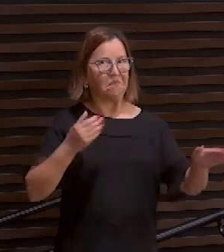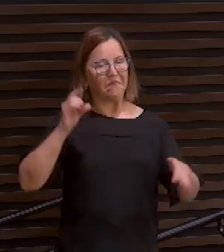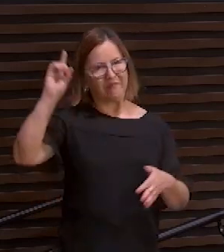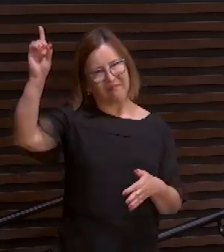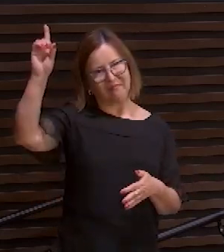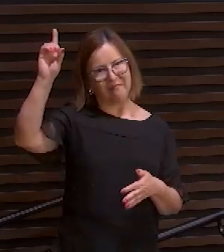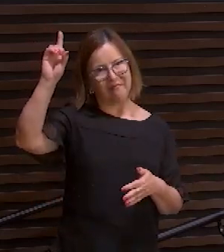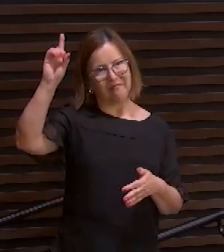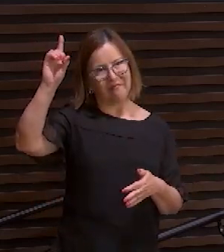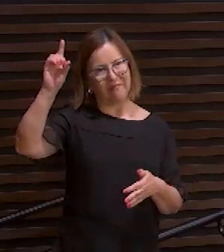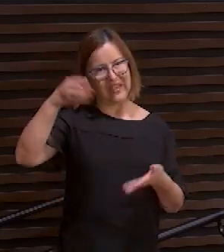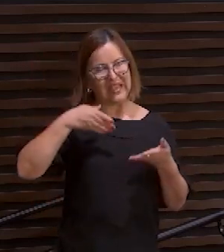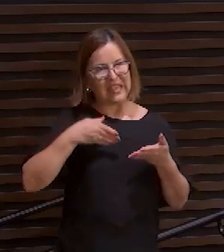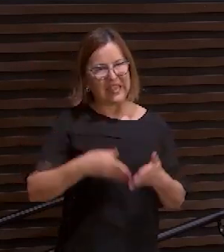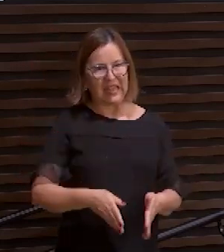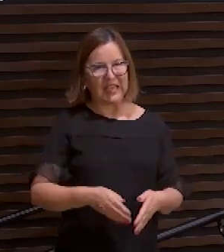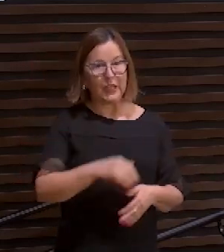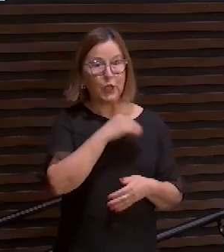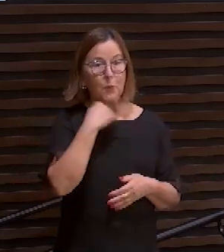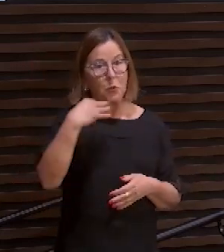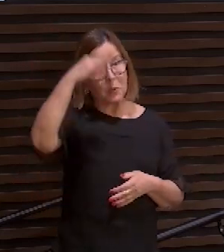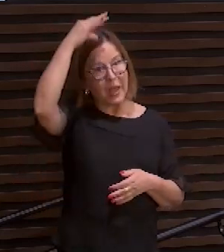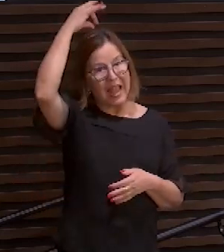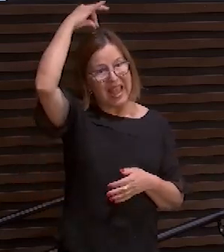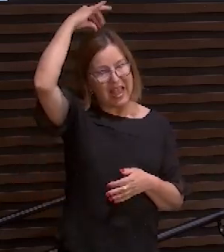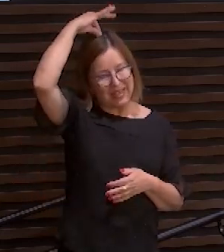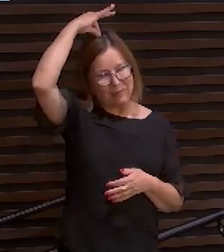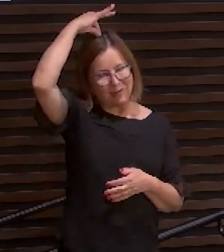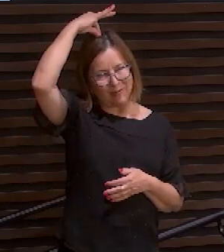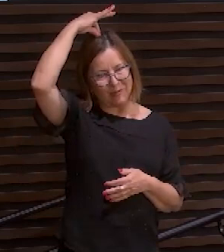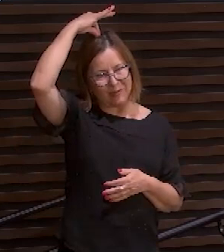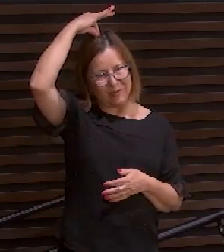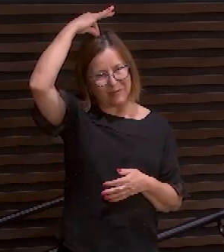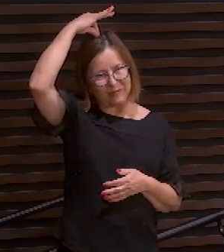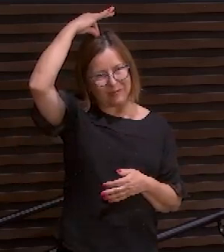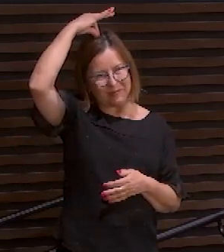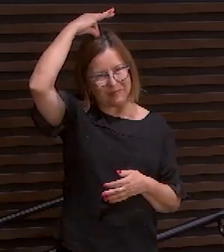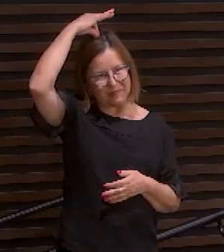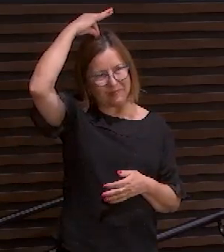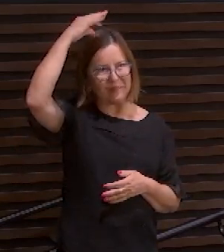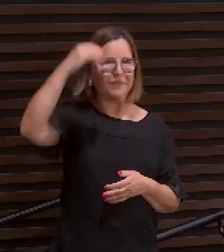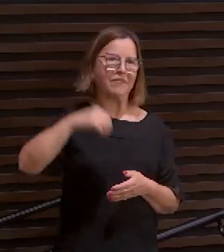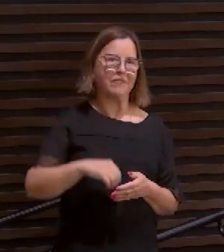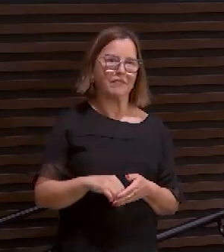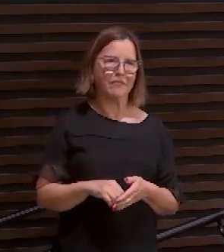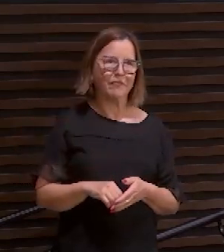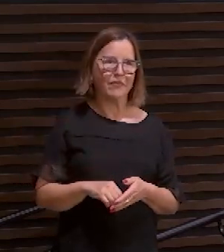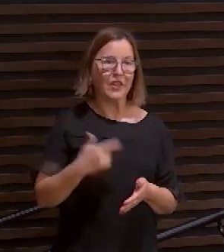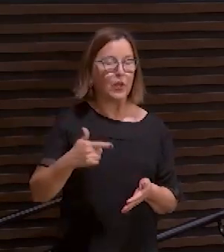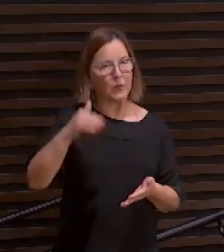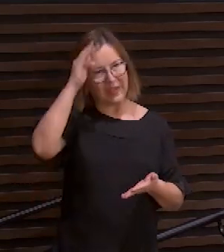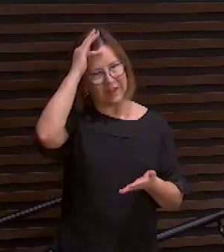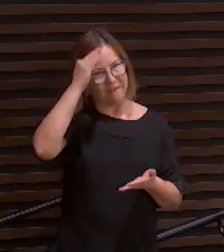nasce morto espiritualmente. Ele não tem fé. E